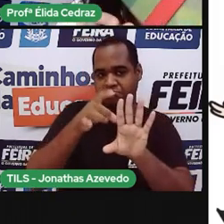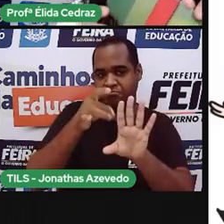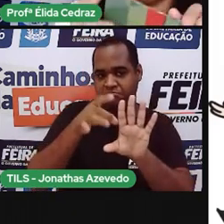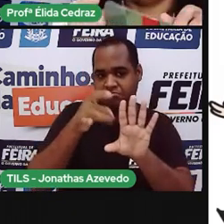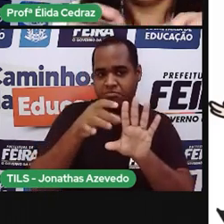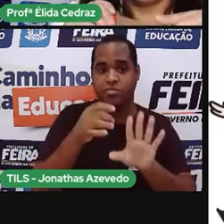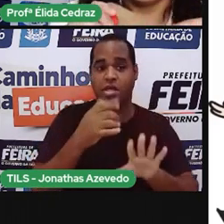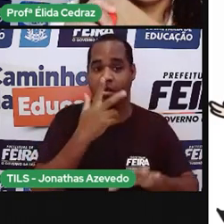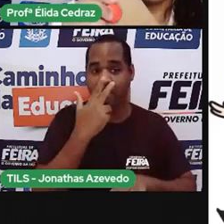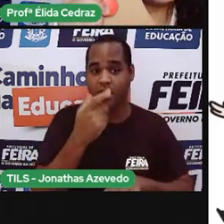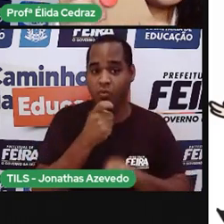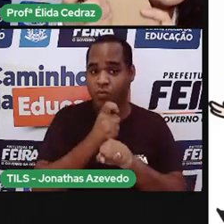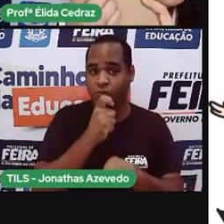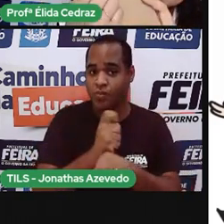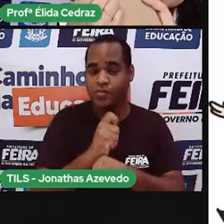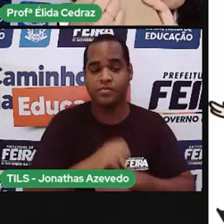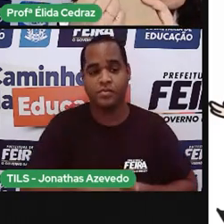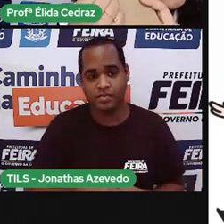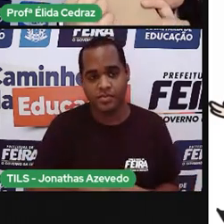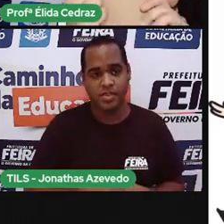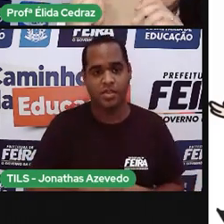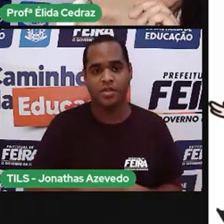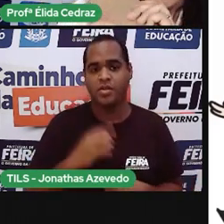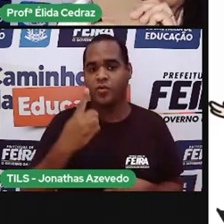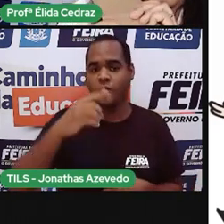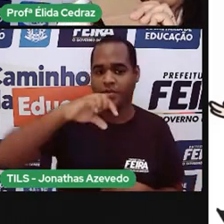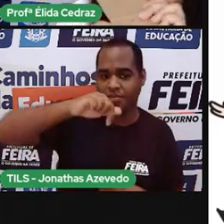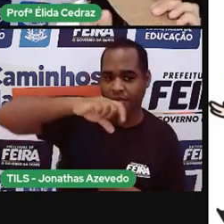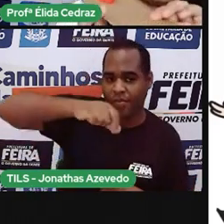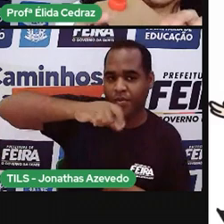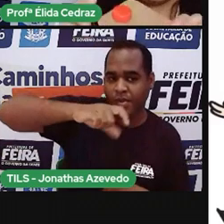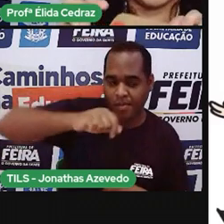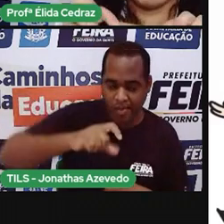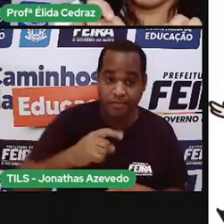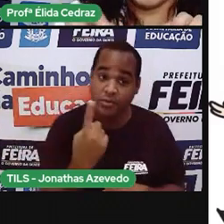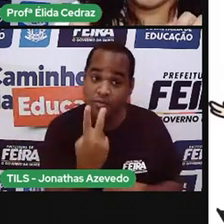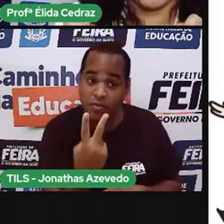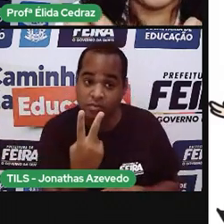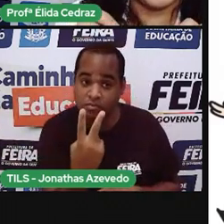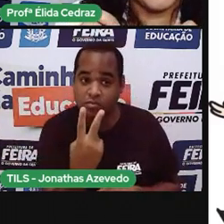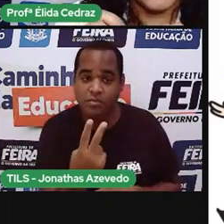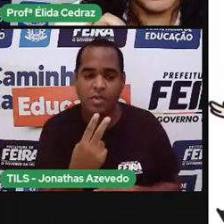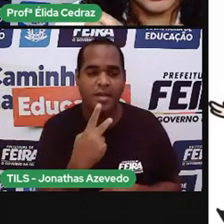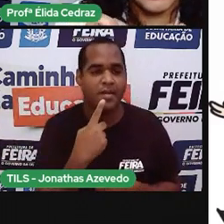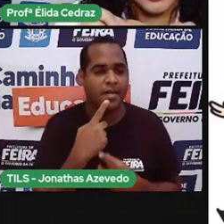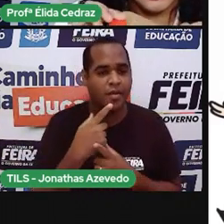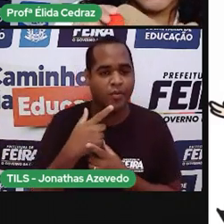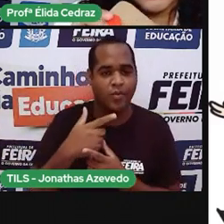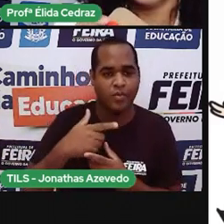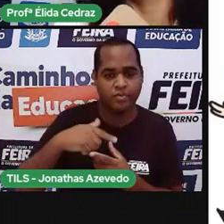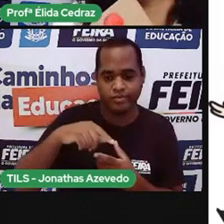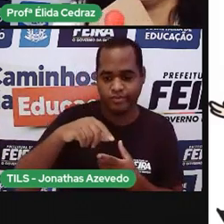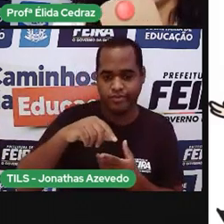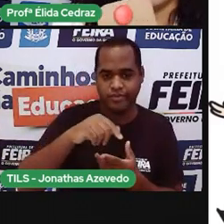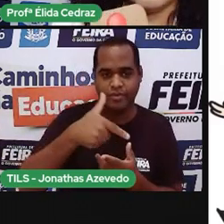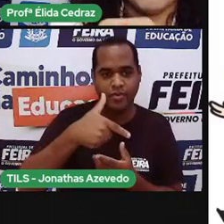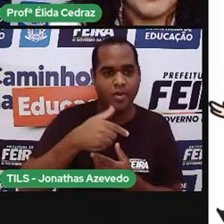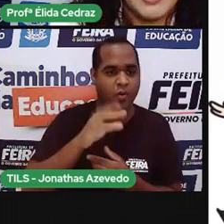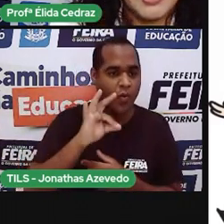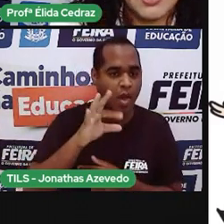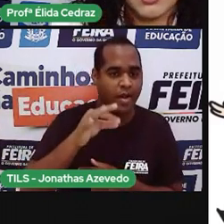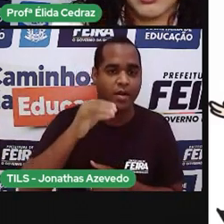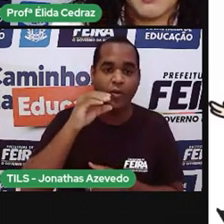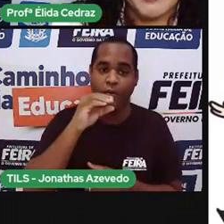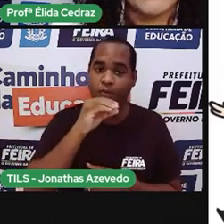bem durinho. Duas tampinhas de garrafa PET. Aqui a Pró usou cola quente, certo?